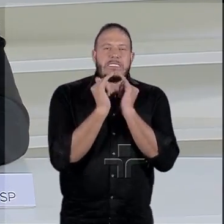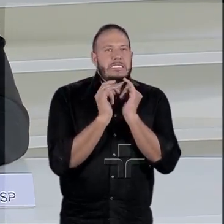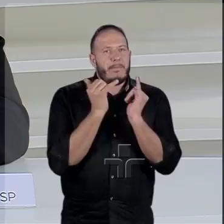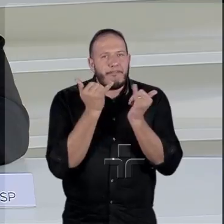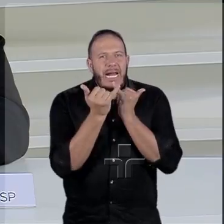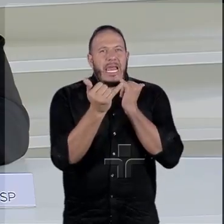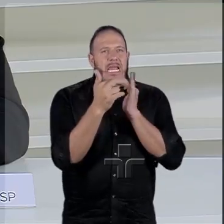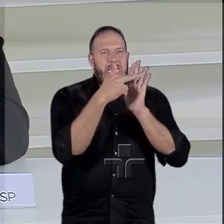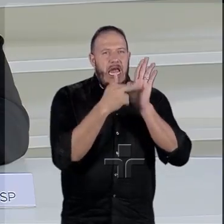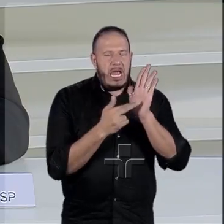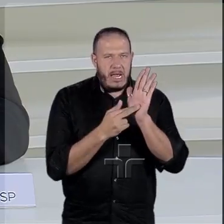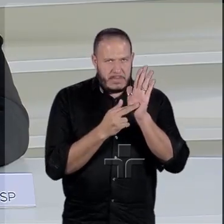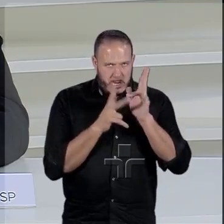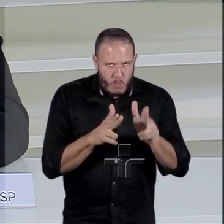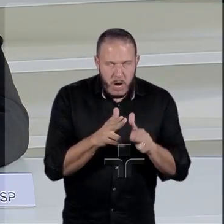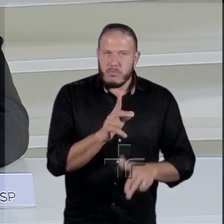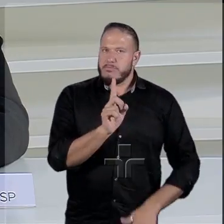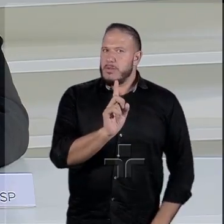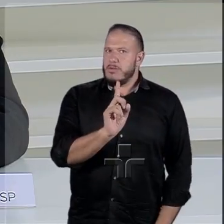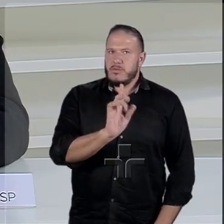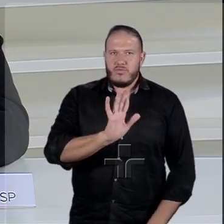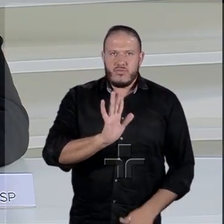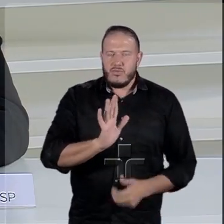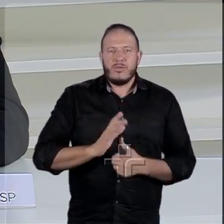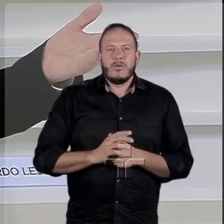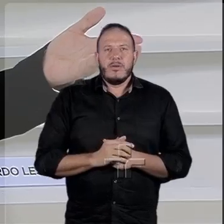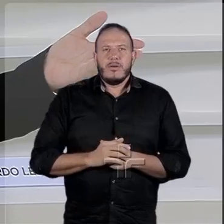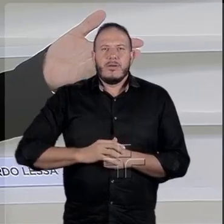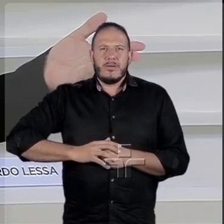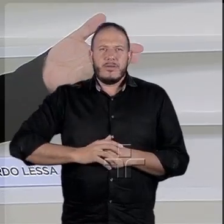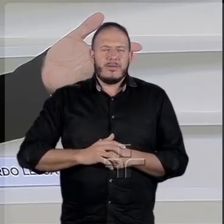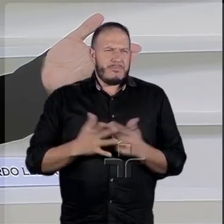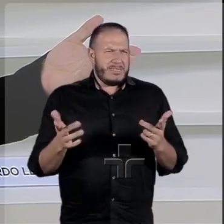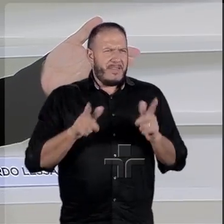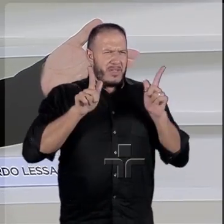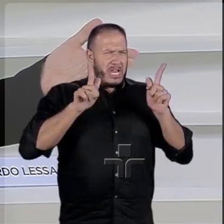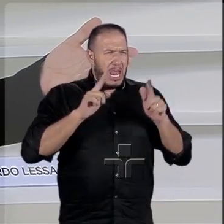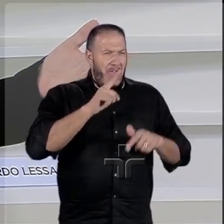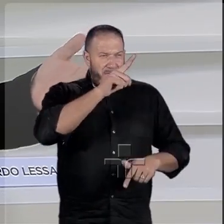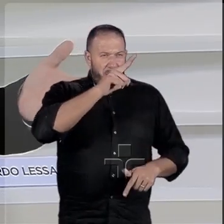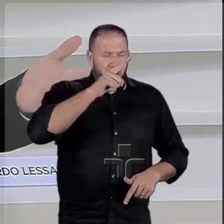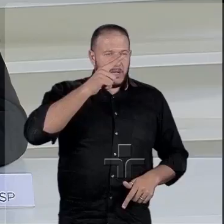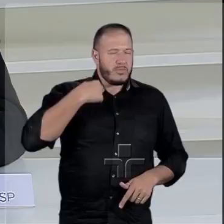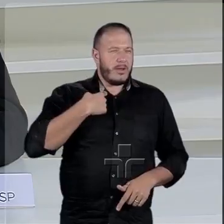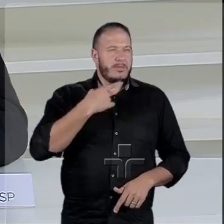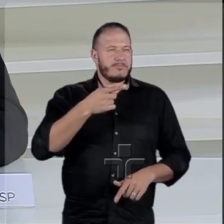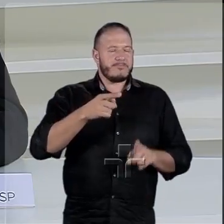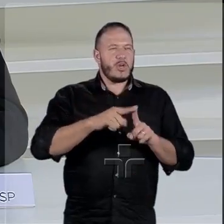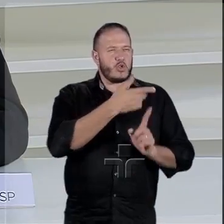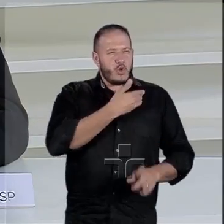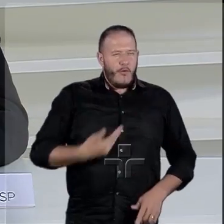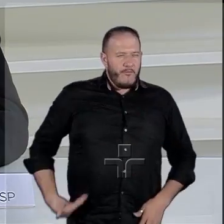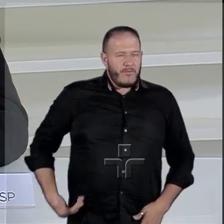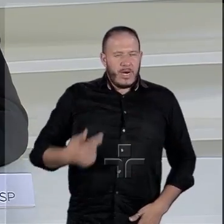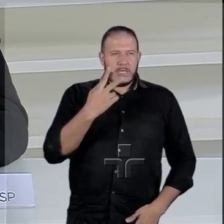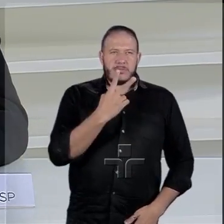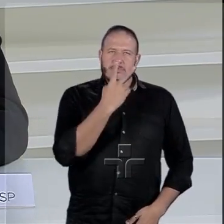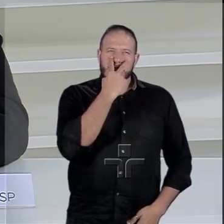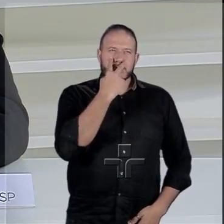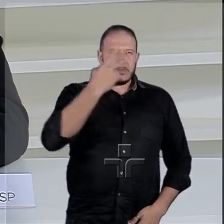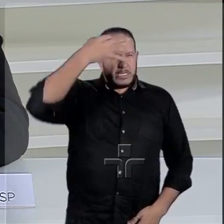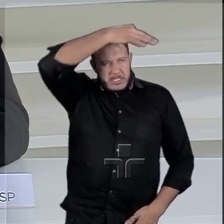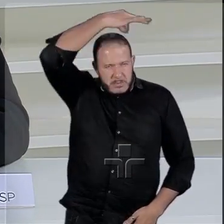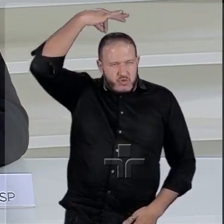são exatamente iguais. Eu acho que aí a greve do Espírito Santo, uma greve criminosa que nós tivemos e,